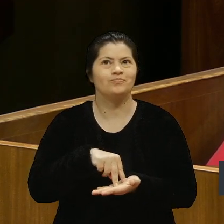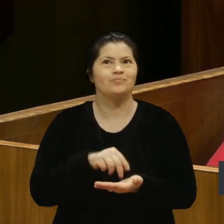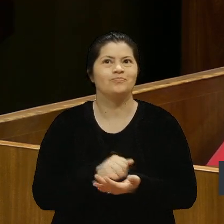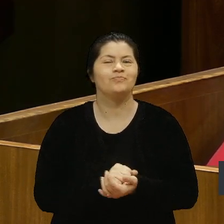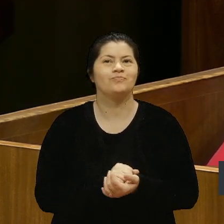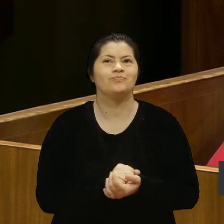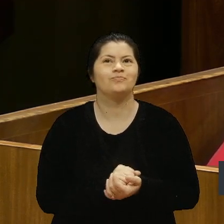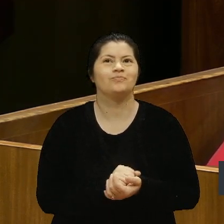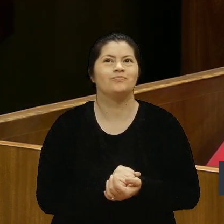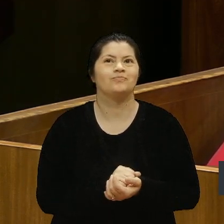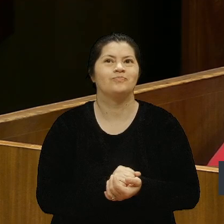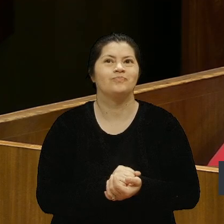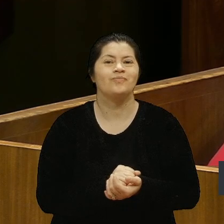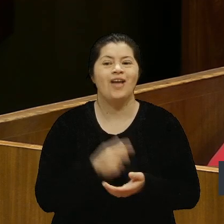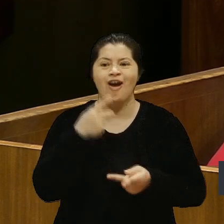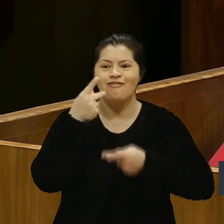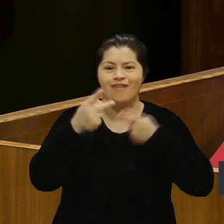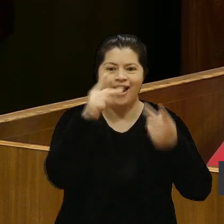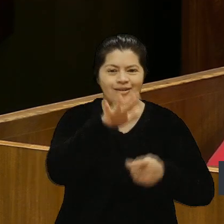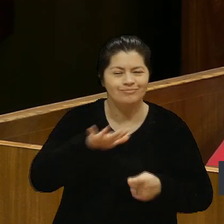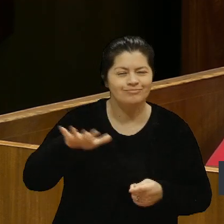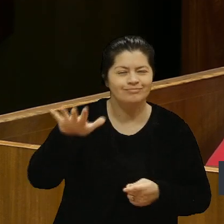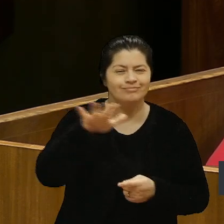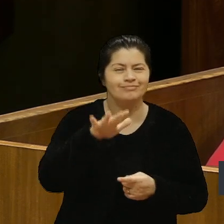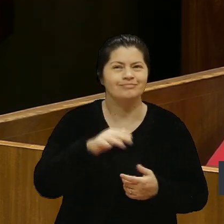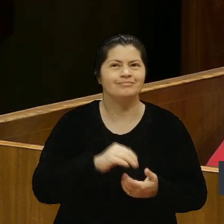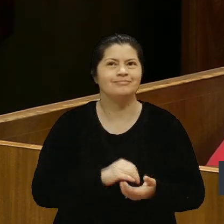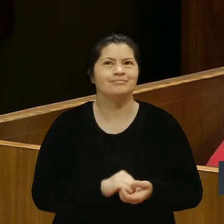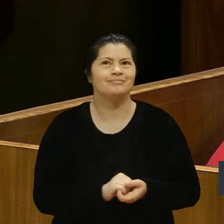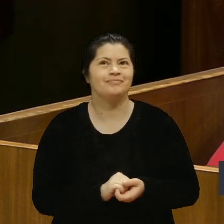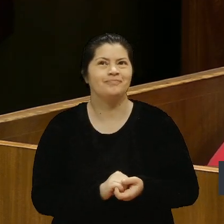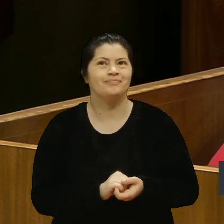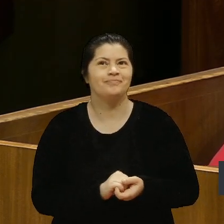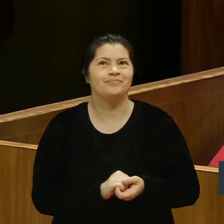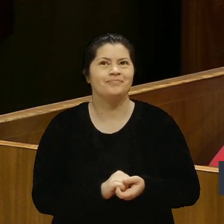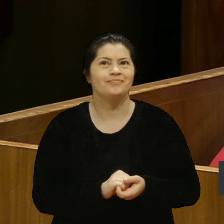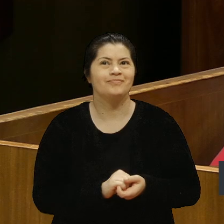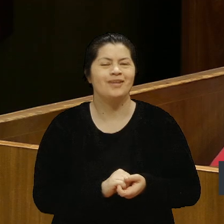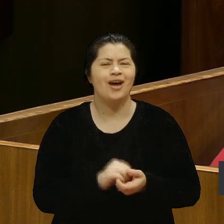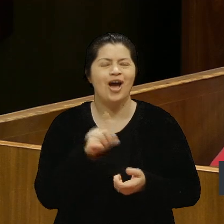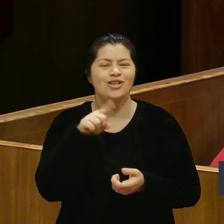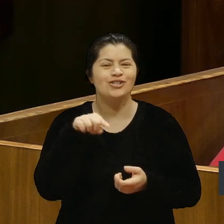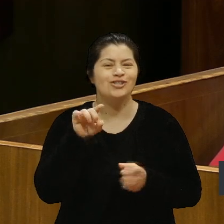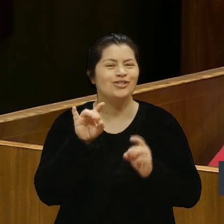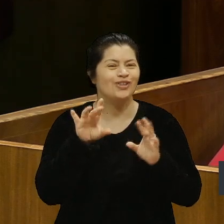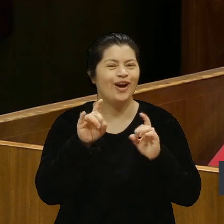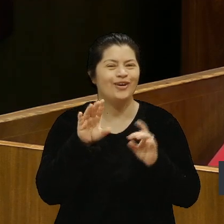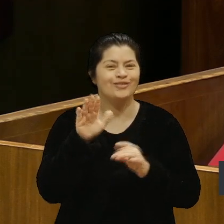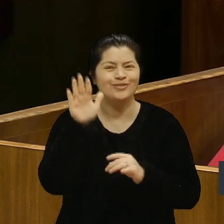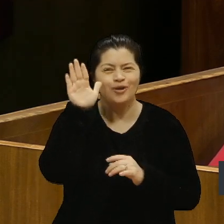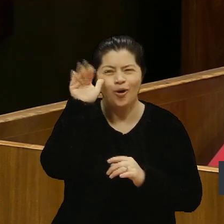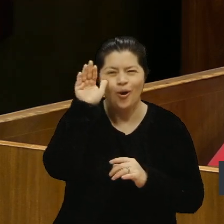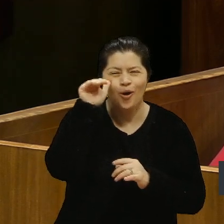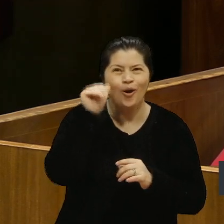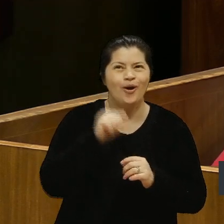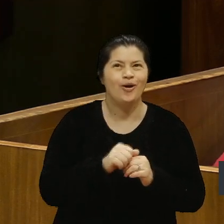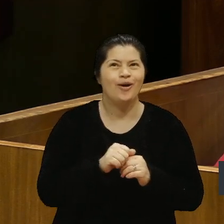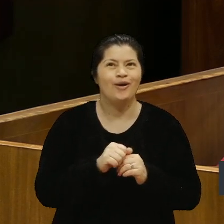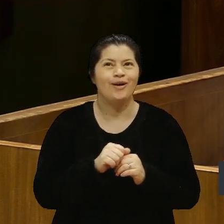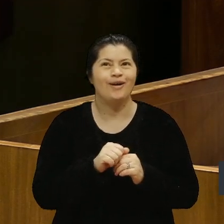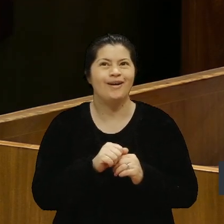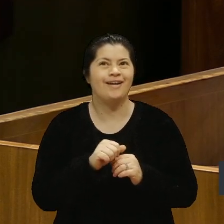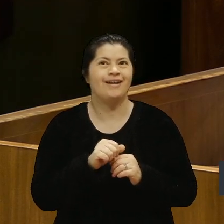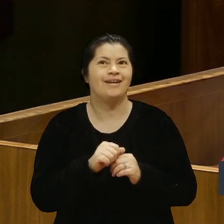presente para falar com vocês. É só para tirar a curiosidade de vocês. Eu sou um